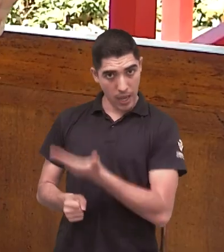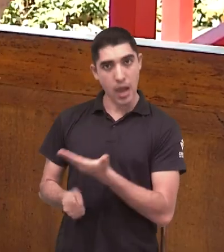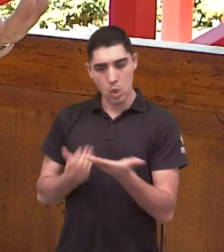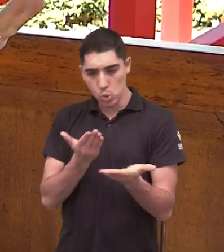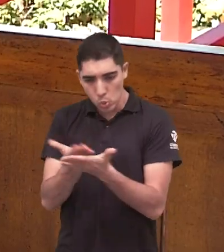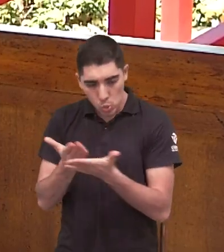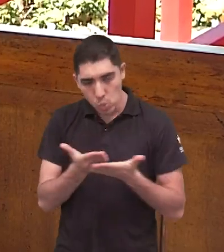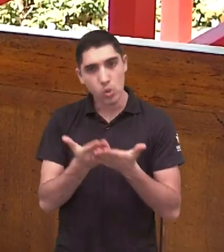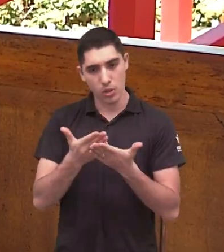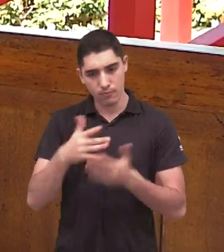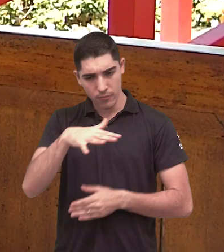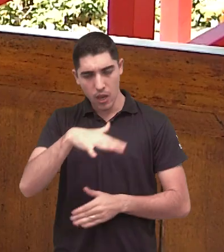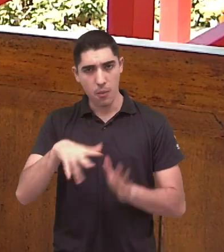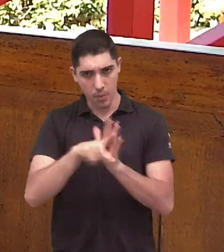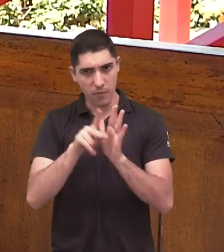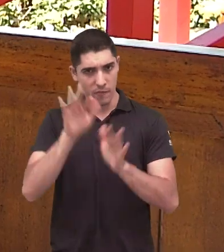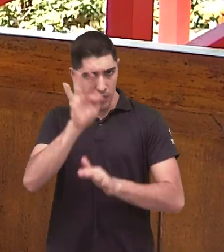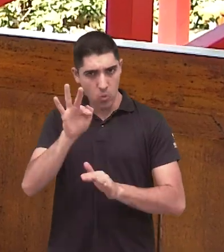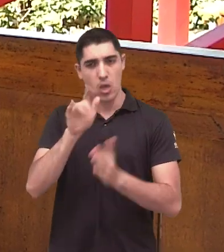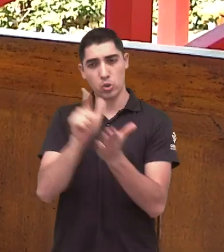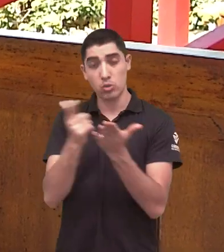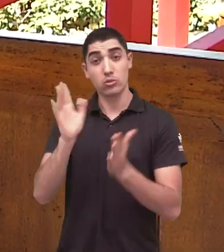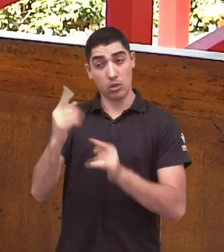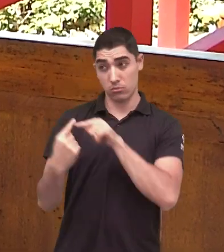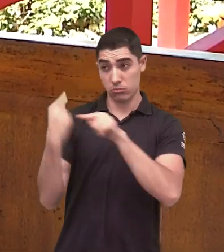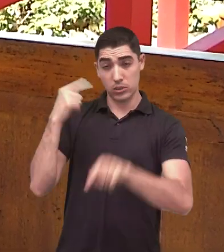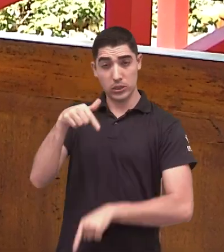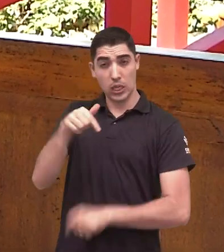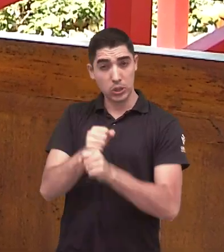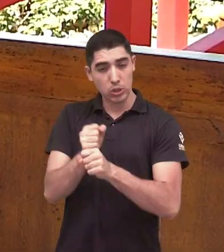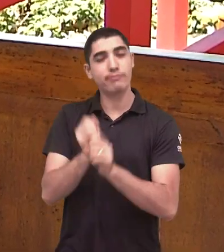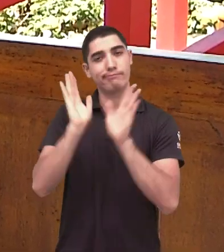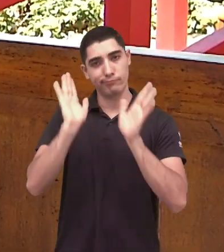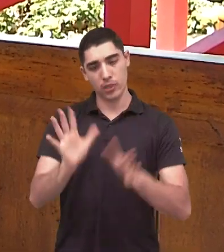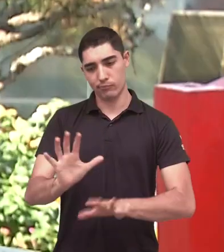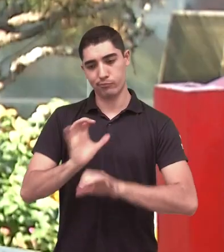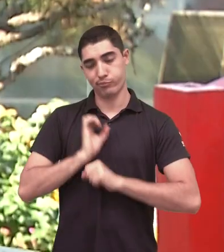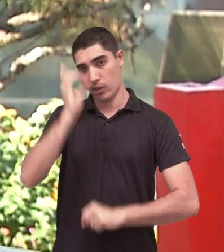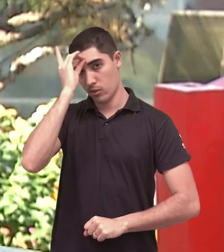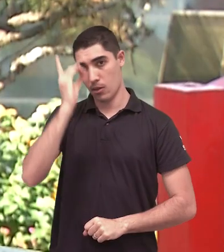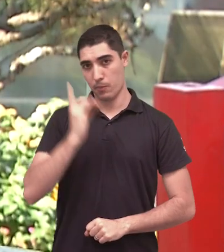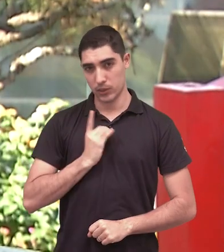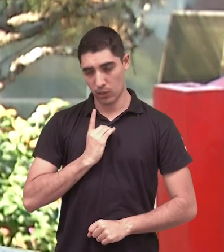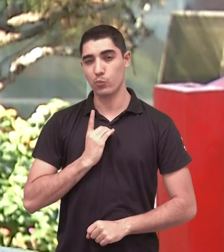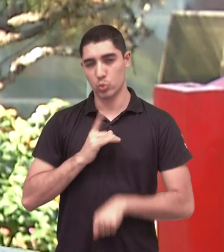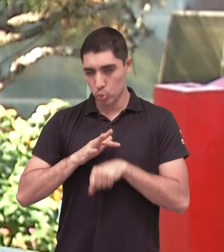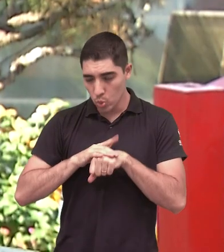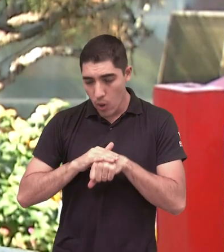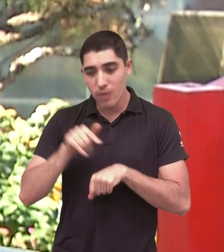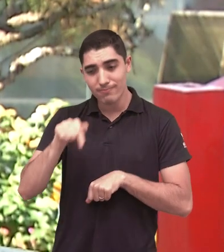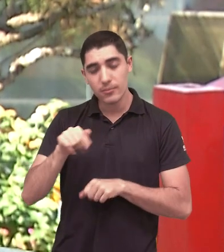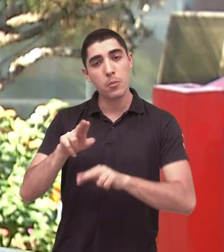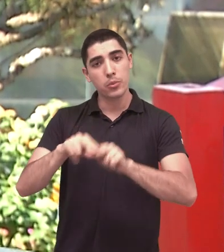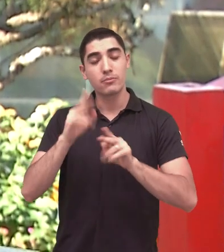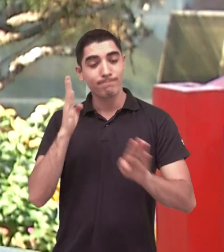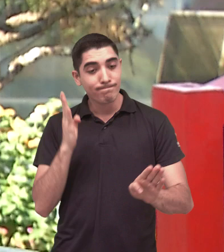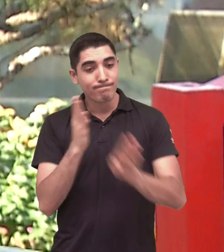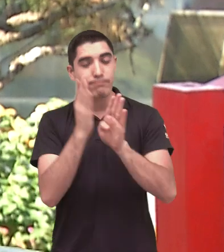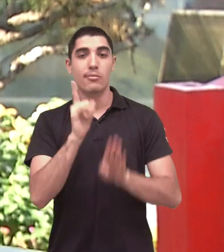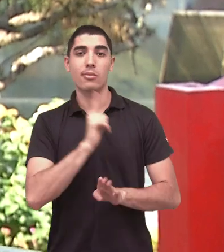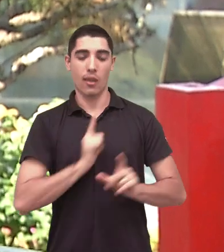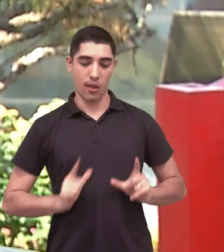A estudante de jornalismo enfrentou a depressão há cerca de 7 anos. A doença surgiu junto